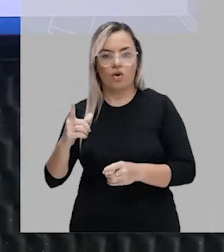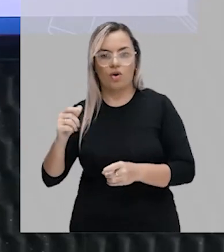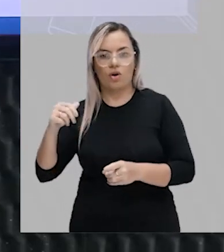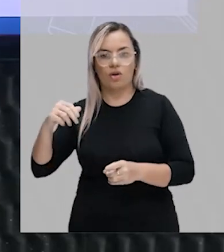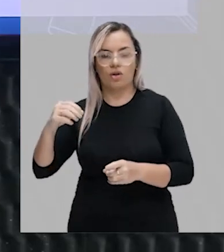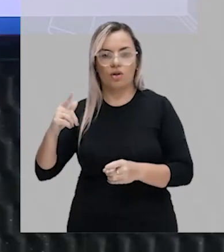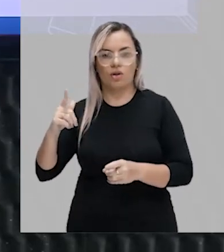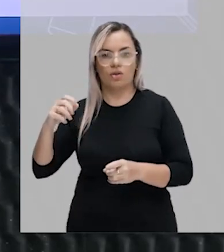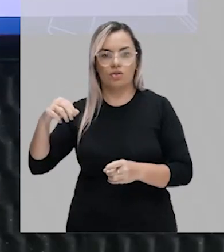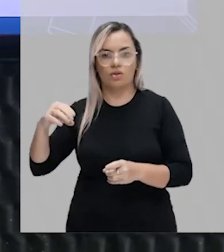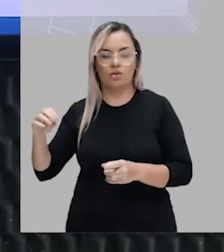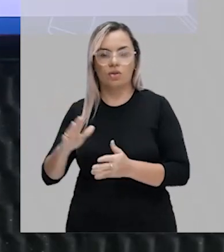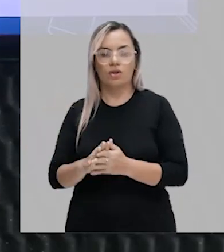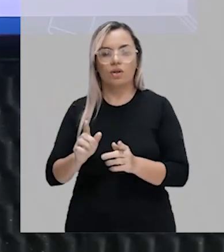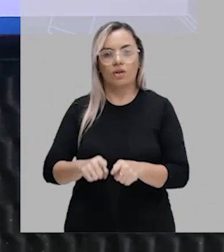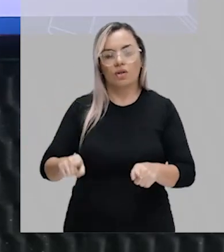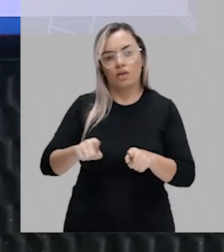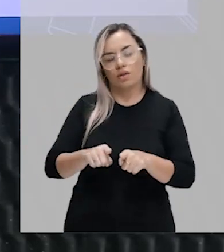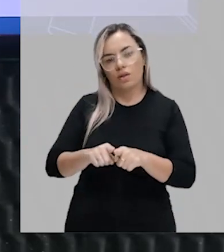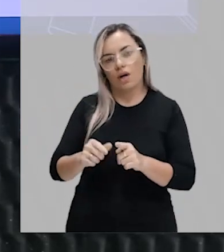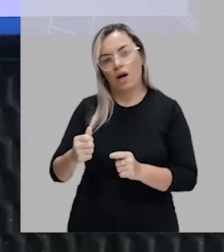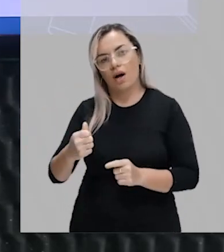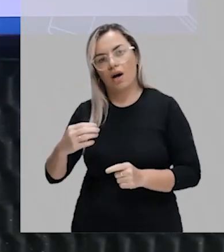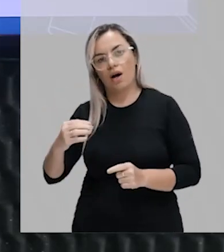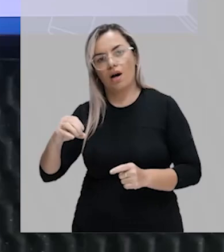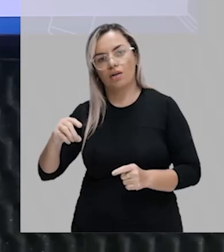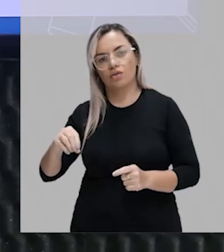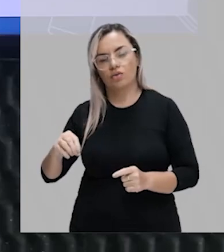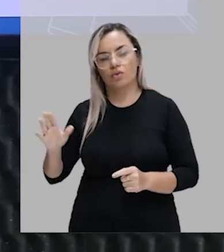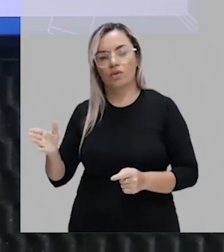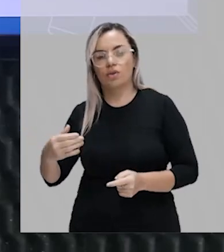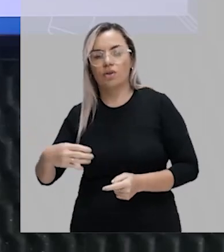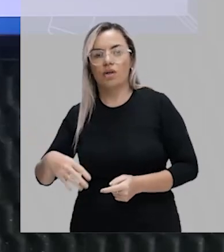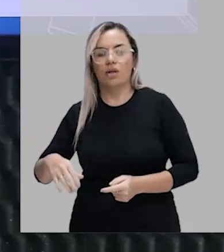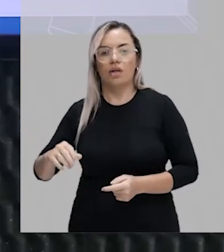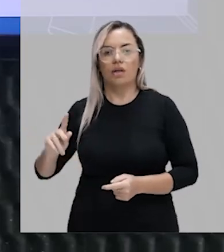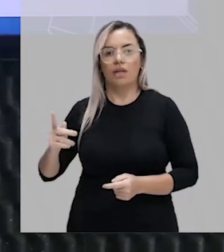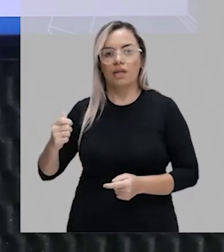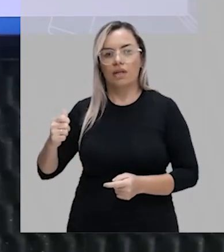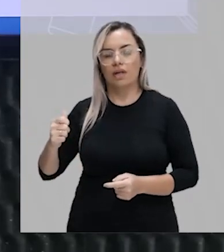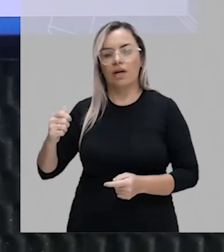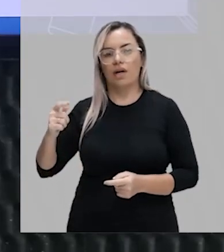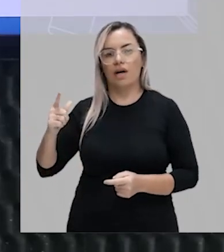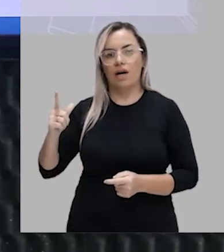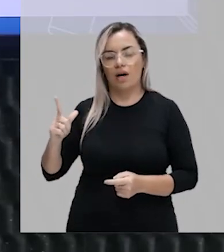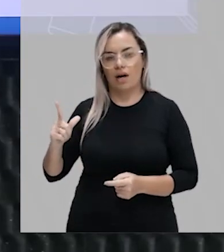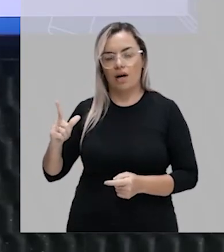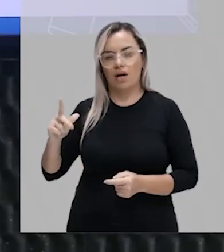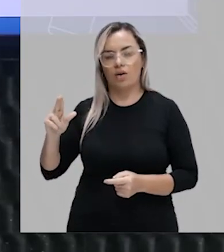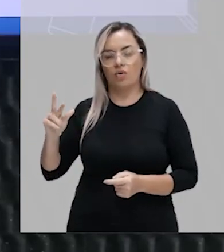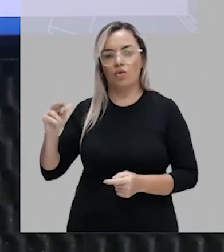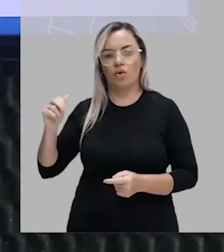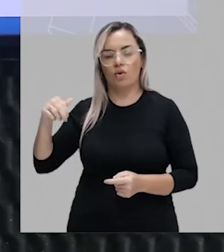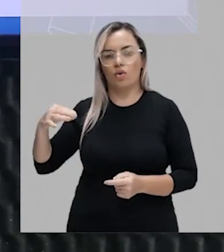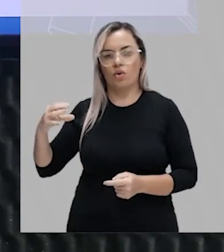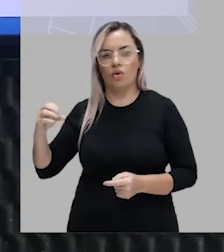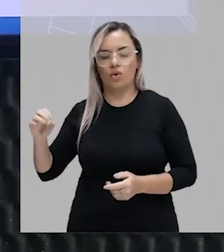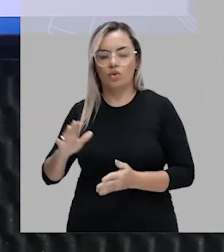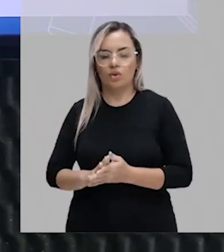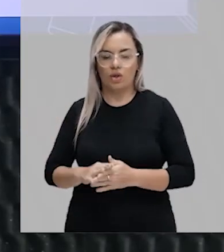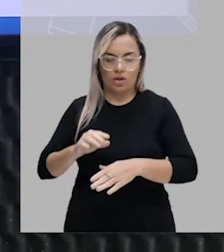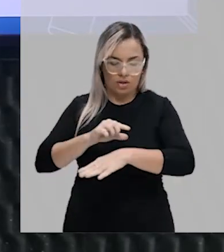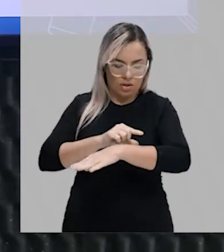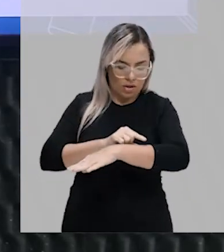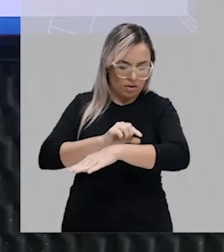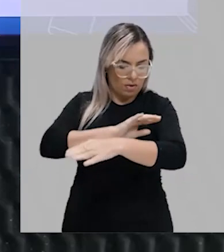Ácido hialurônico, proteína. As fibras que formam os seus músculos, proteína. Olha